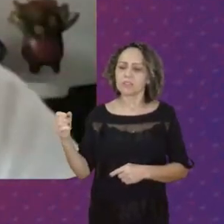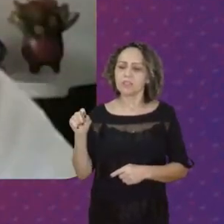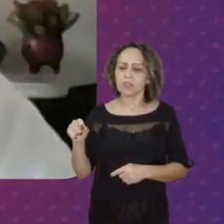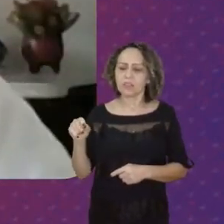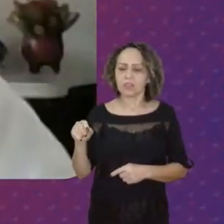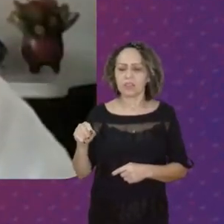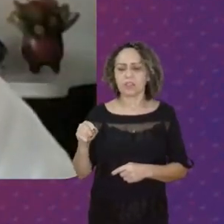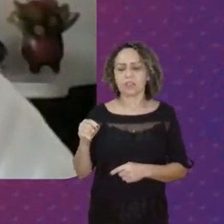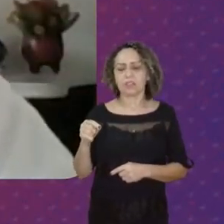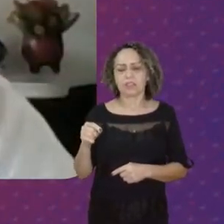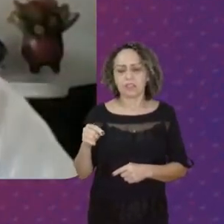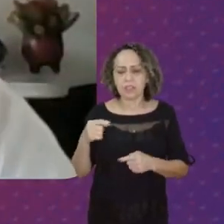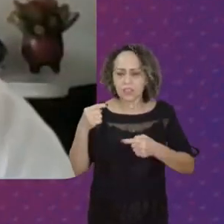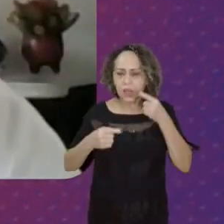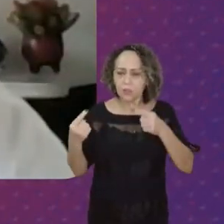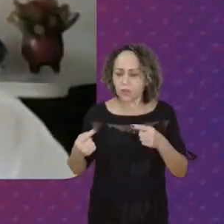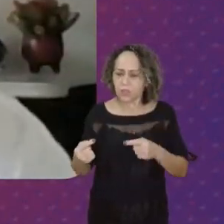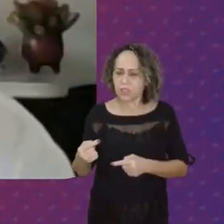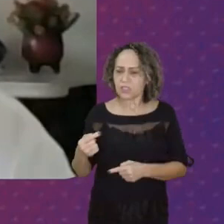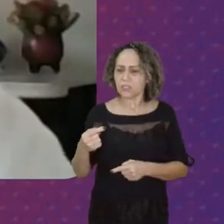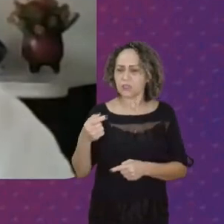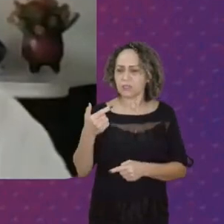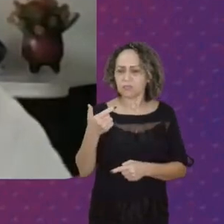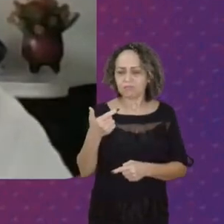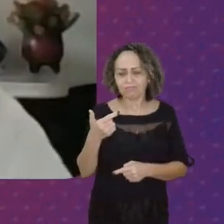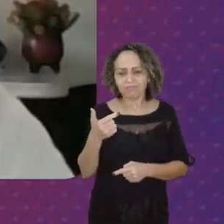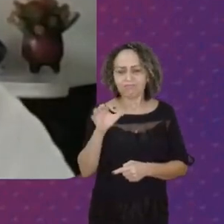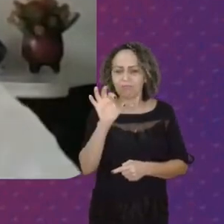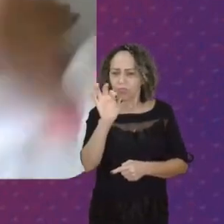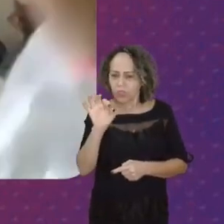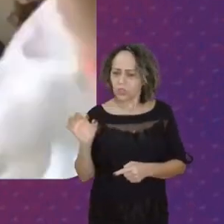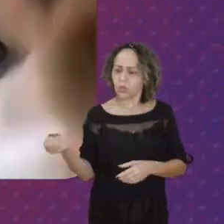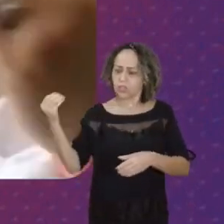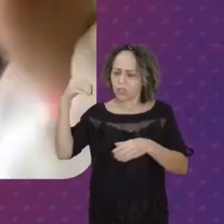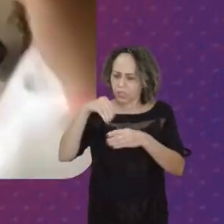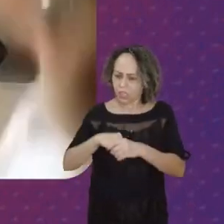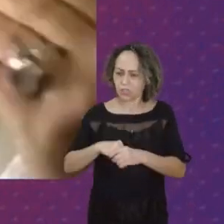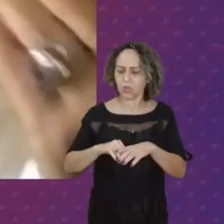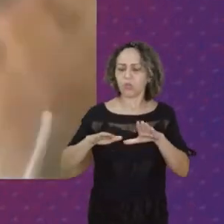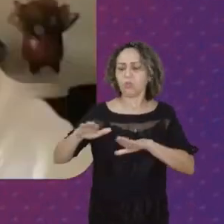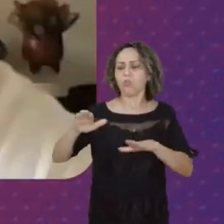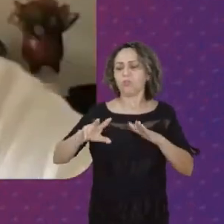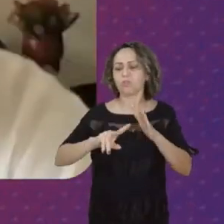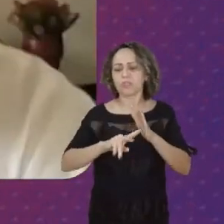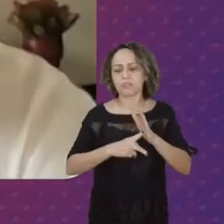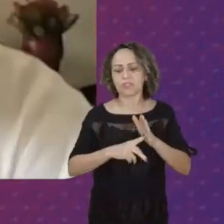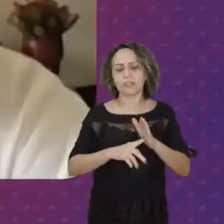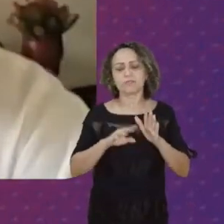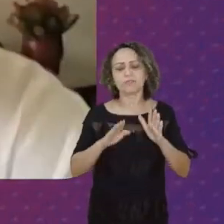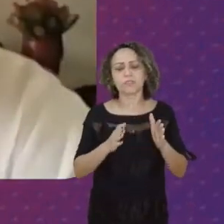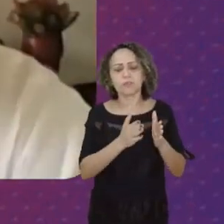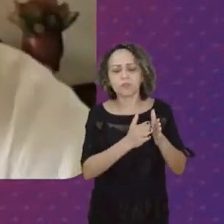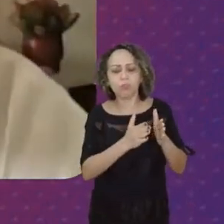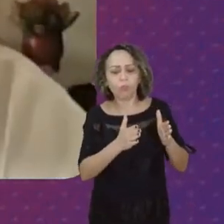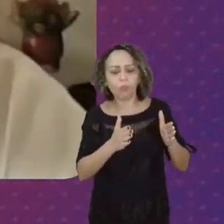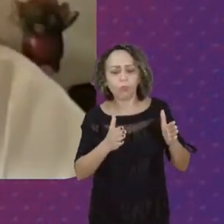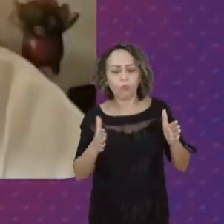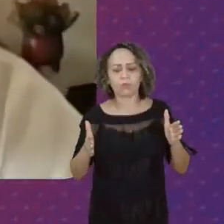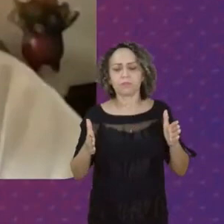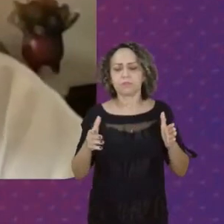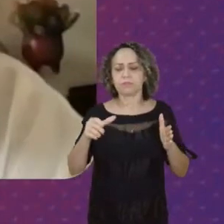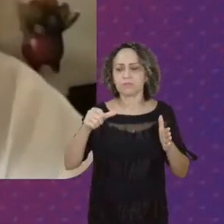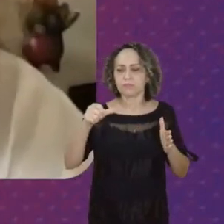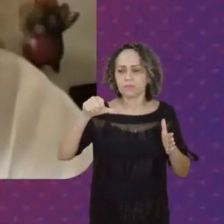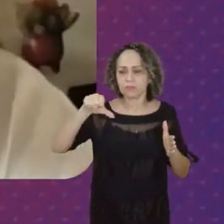de cotas no movimento sindical. Então, ainda seguindo essa linha do tempo, em